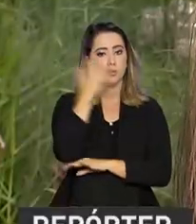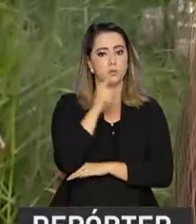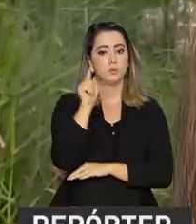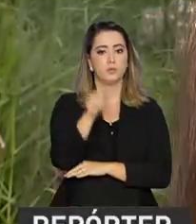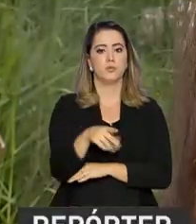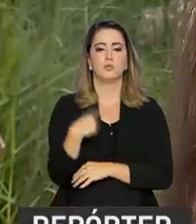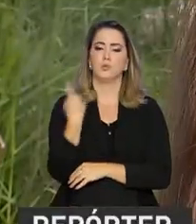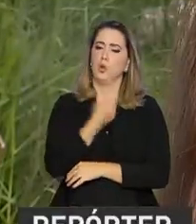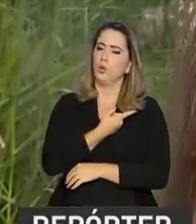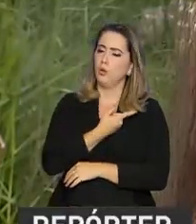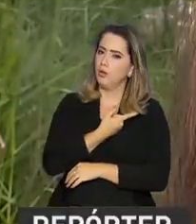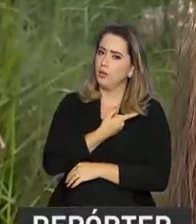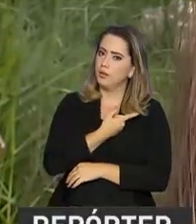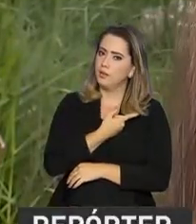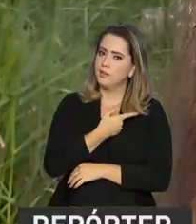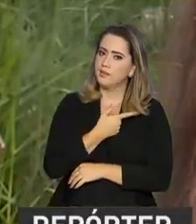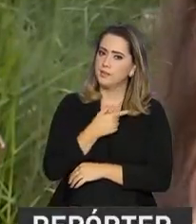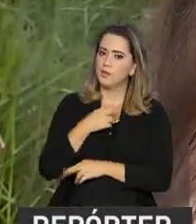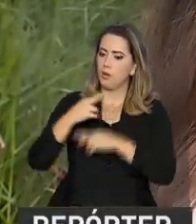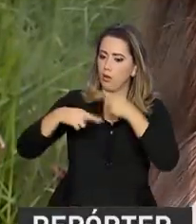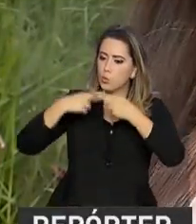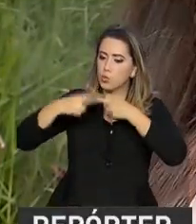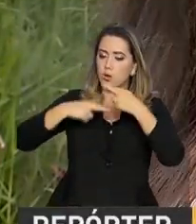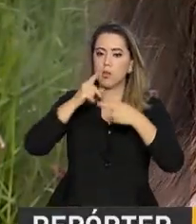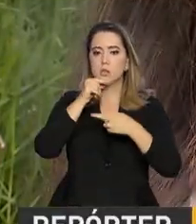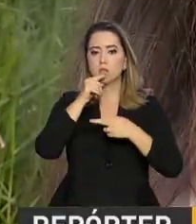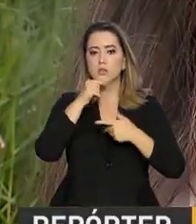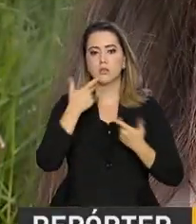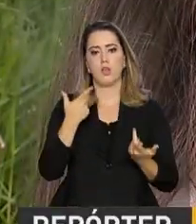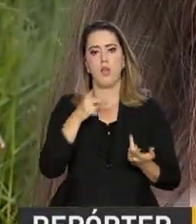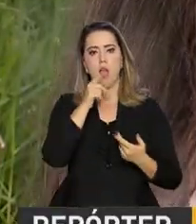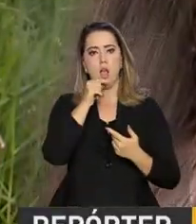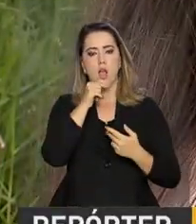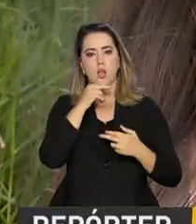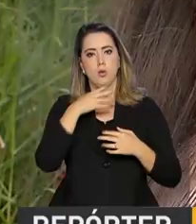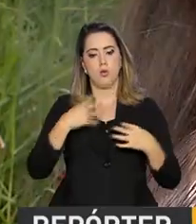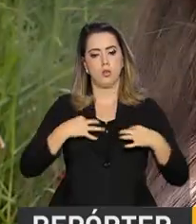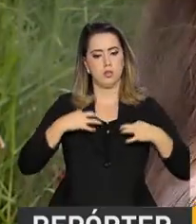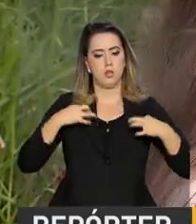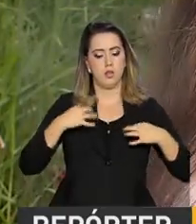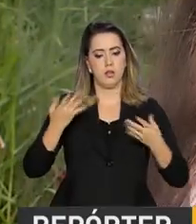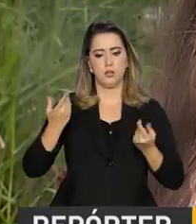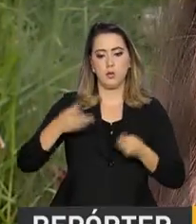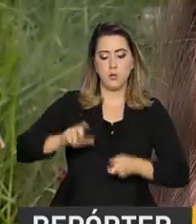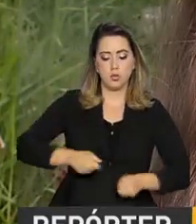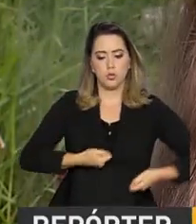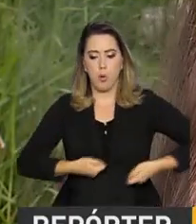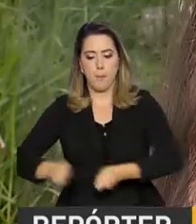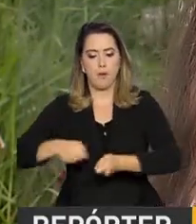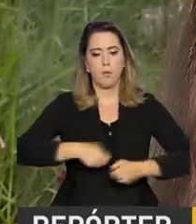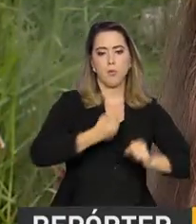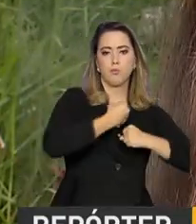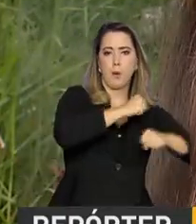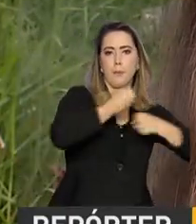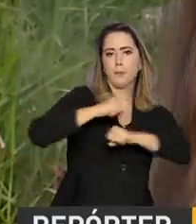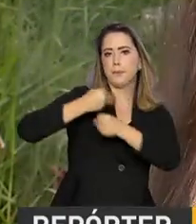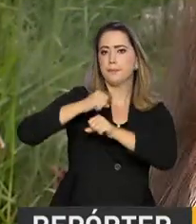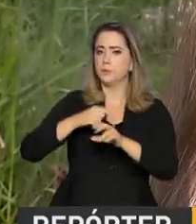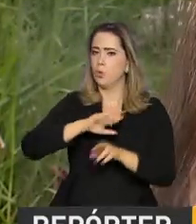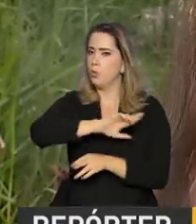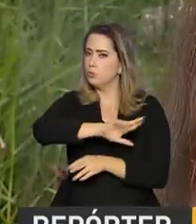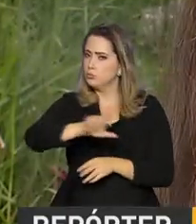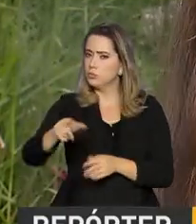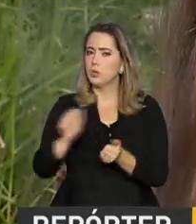Com isso a gente reaproveita a água, tipo roupa da máquina, a gente sempre joga na área para lavar. E a